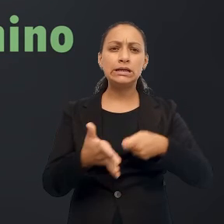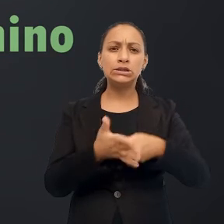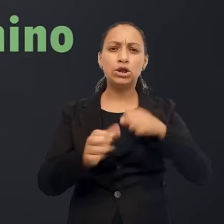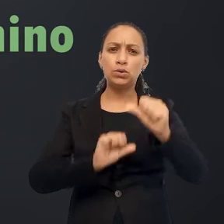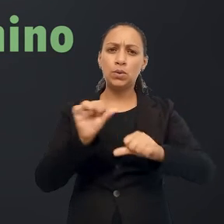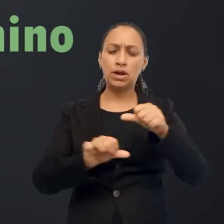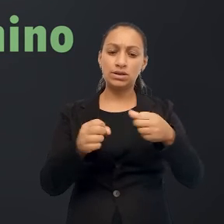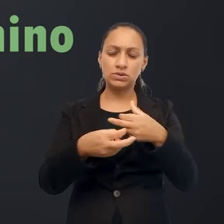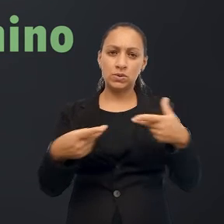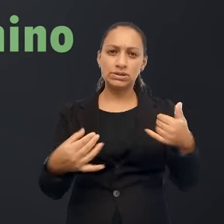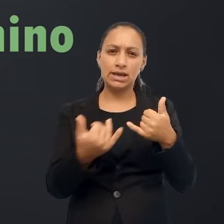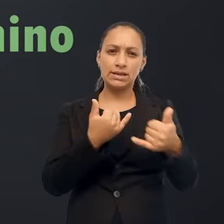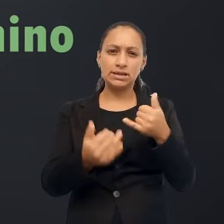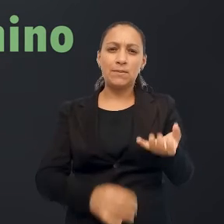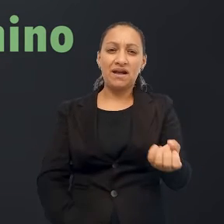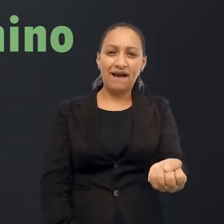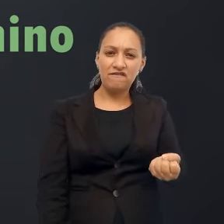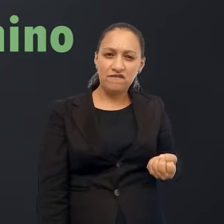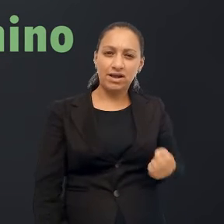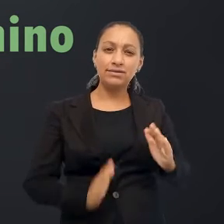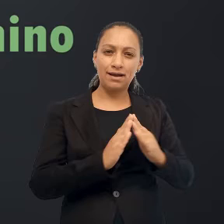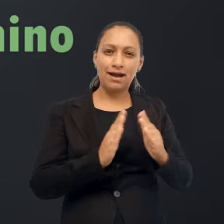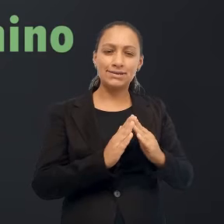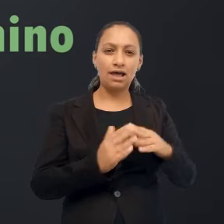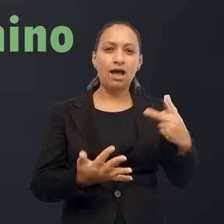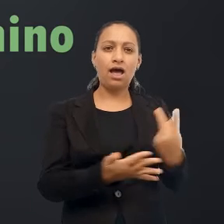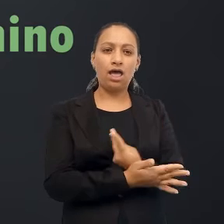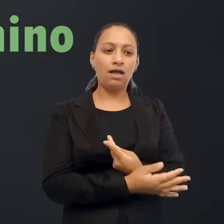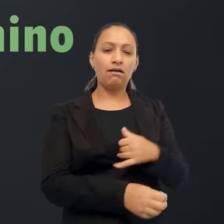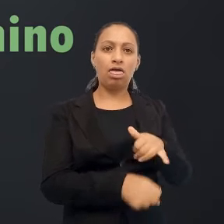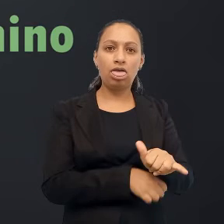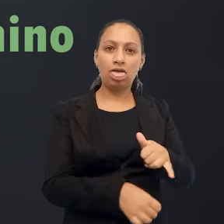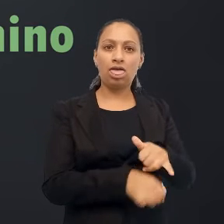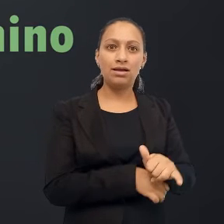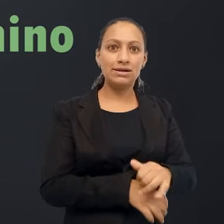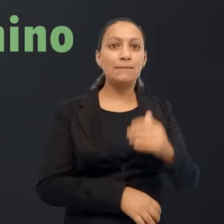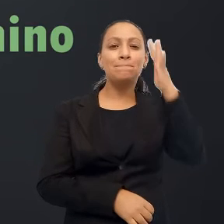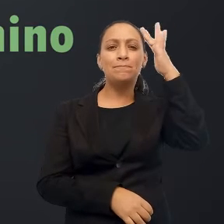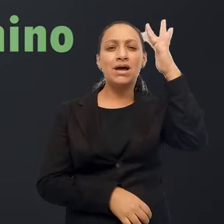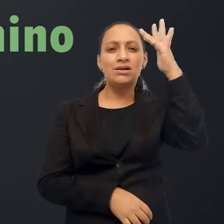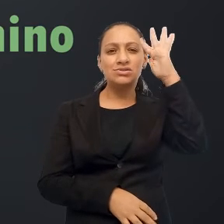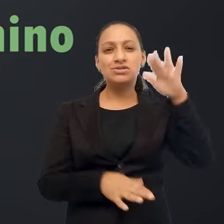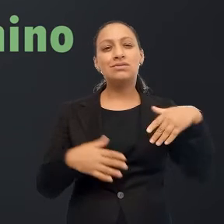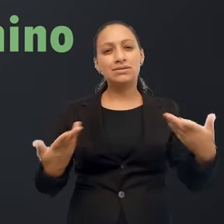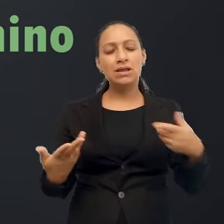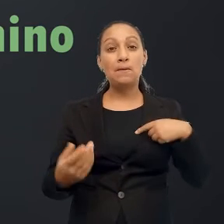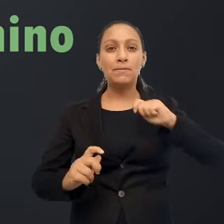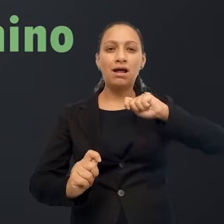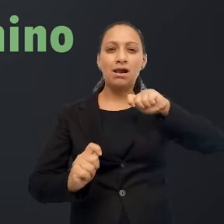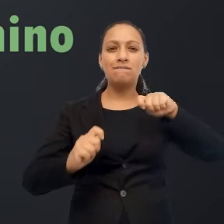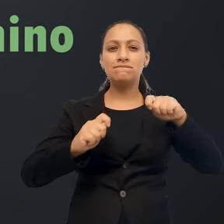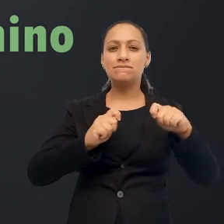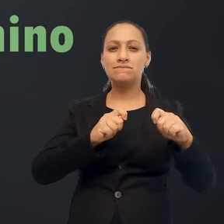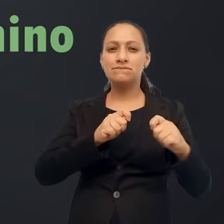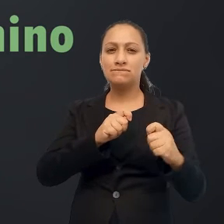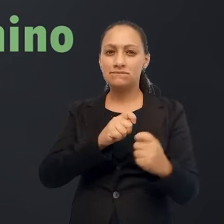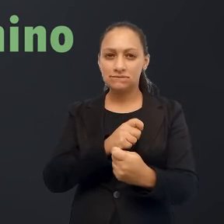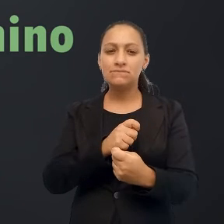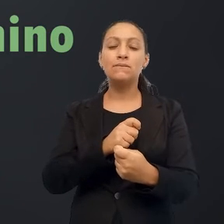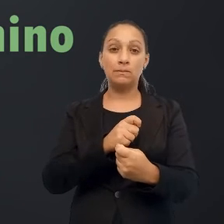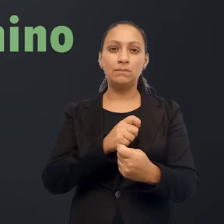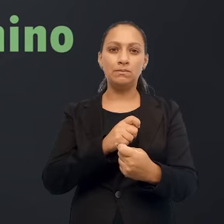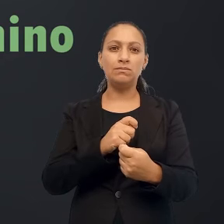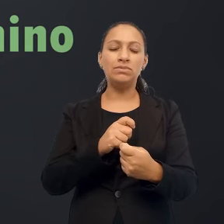de gaveta em casa, a gente erra a gaveta várias vezes, vocês imaginem para a gente poder trocar